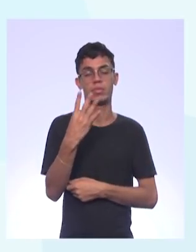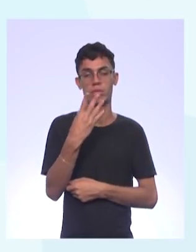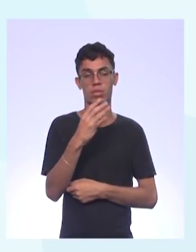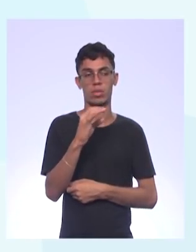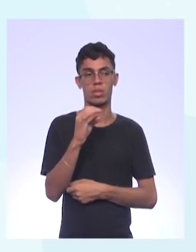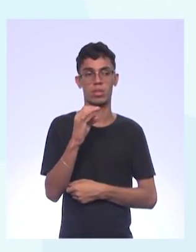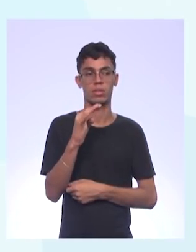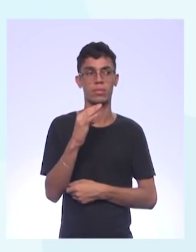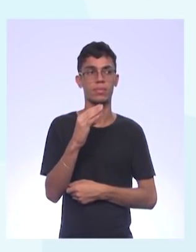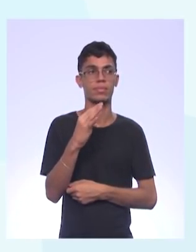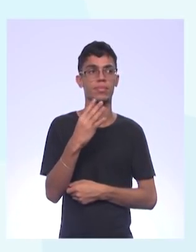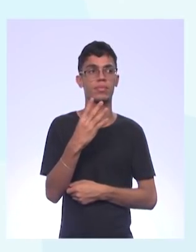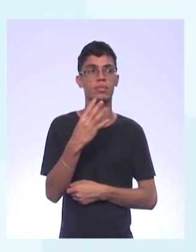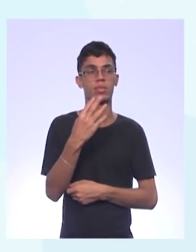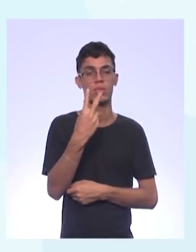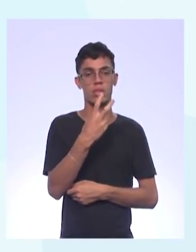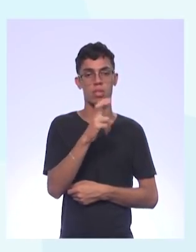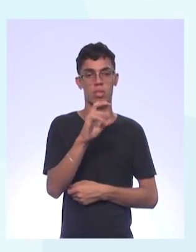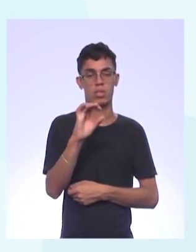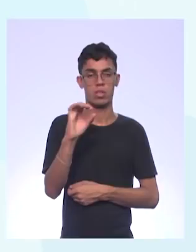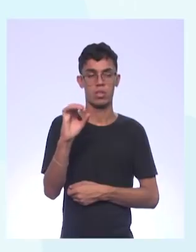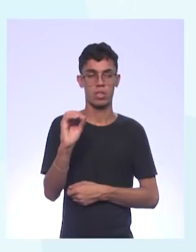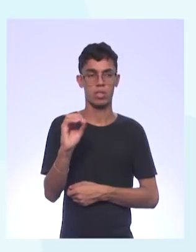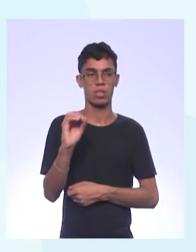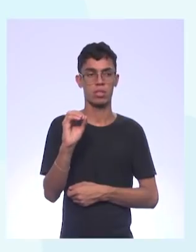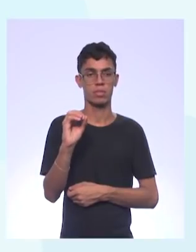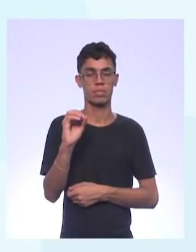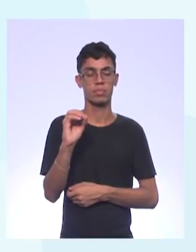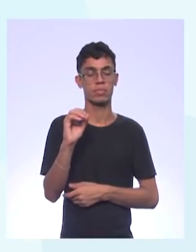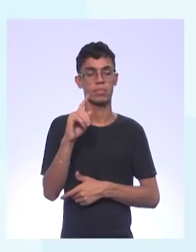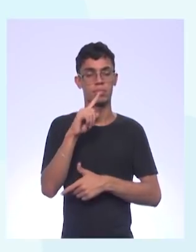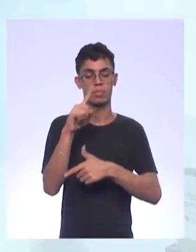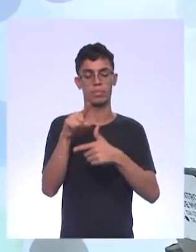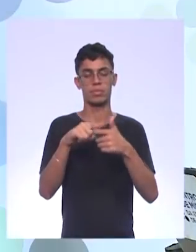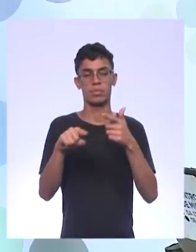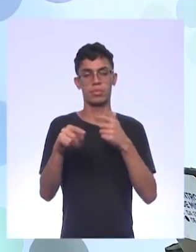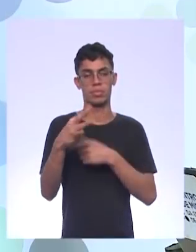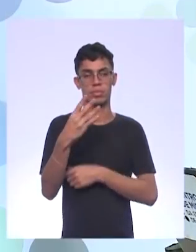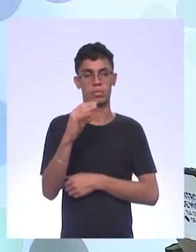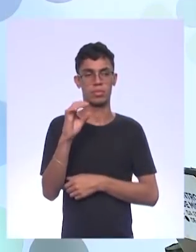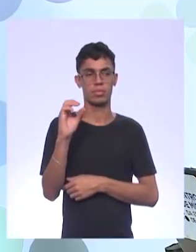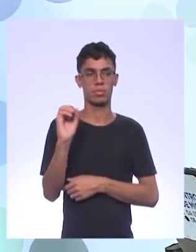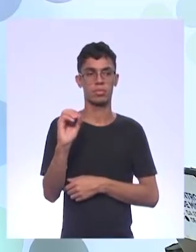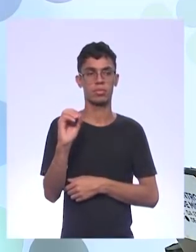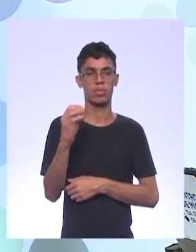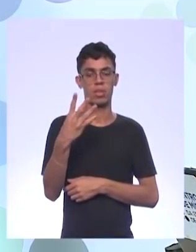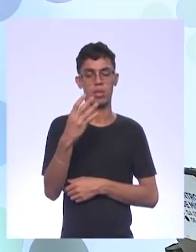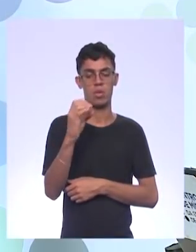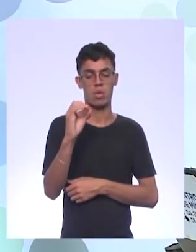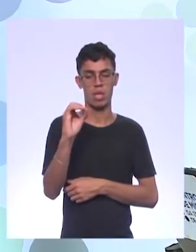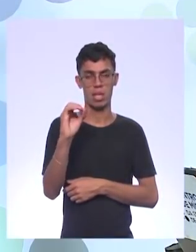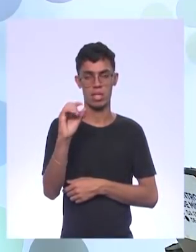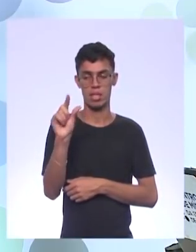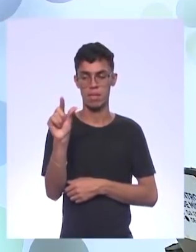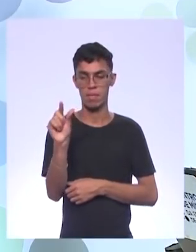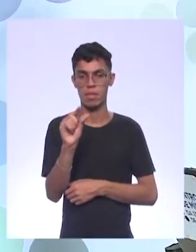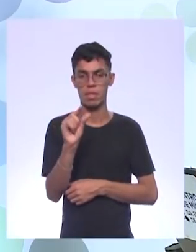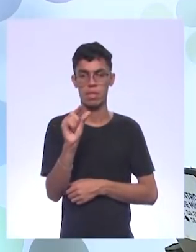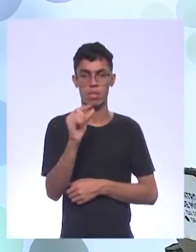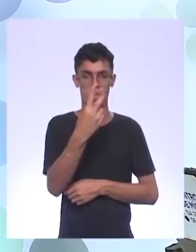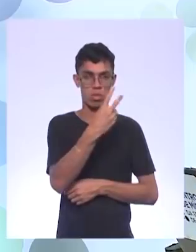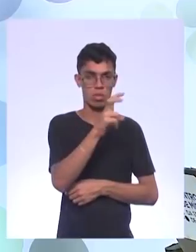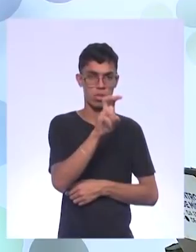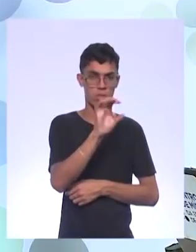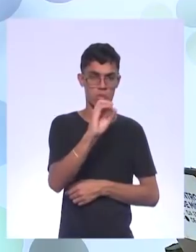você vai dirigir você vai dividir 250 por 40 agora o 40 que é desse tamanho ele vai caber